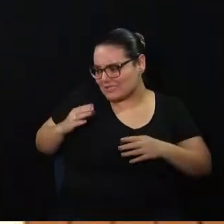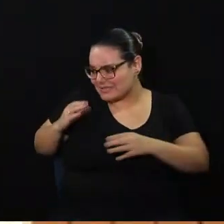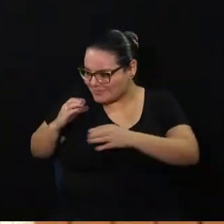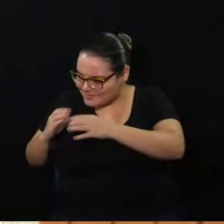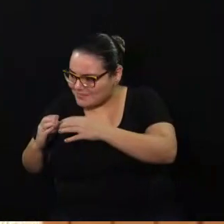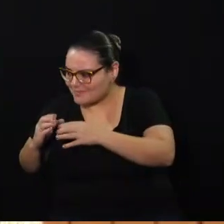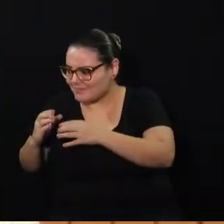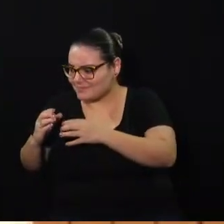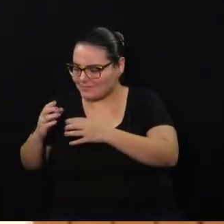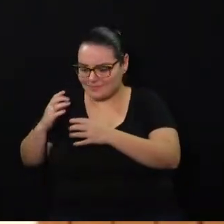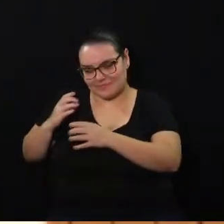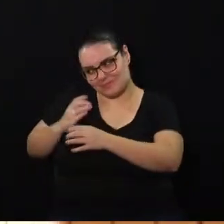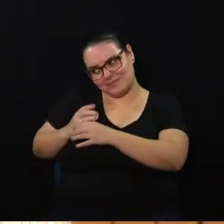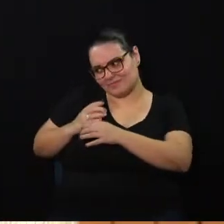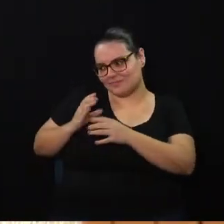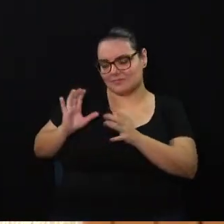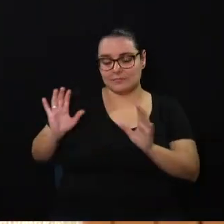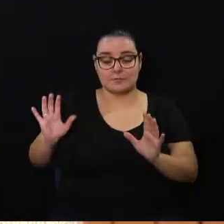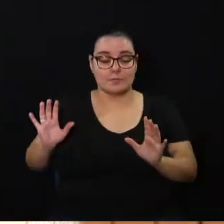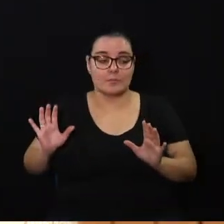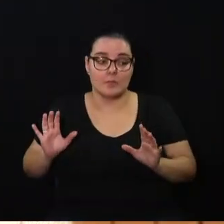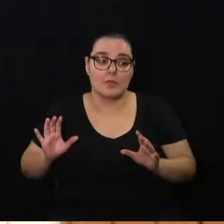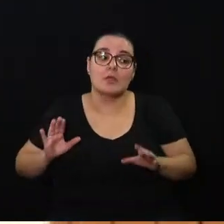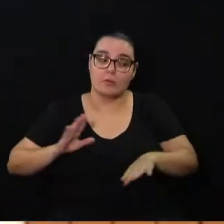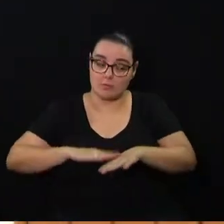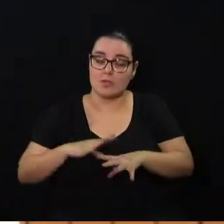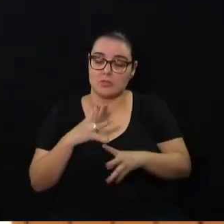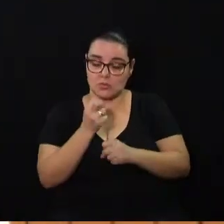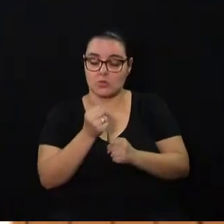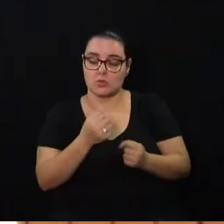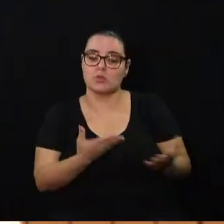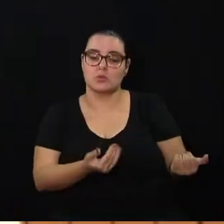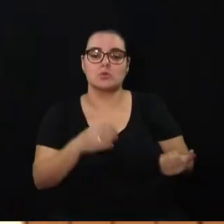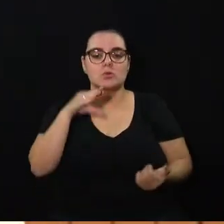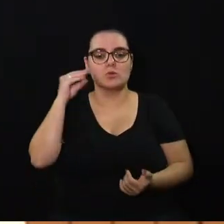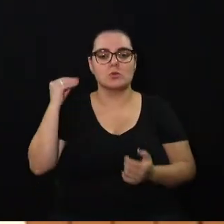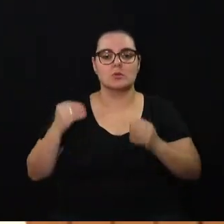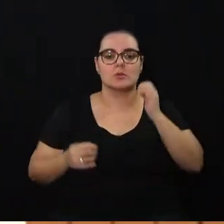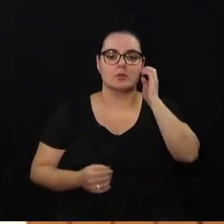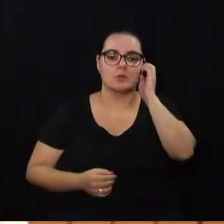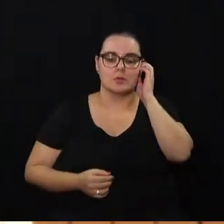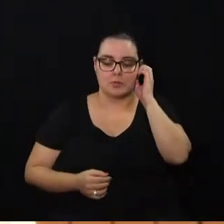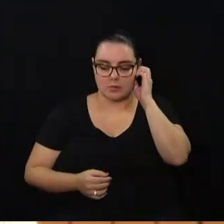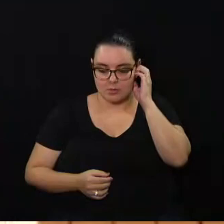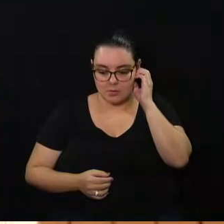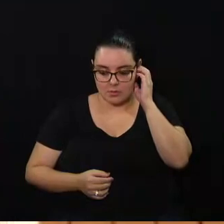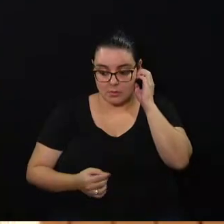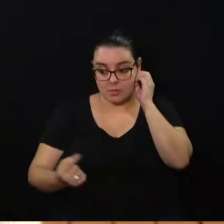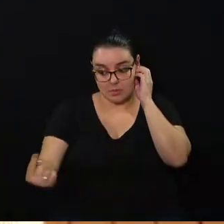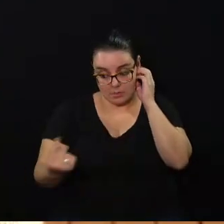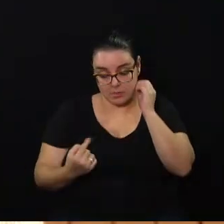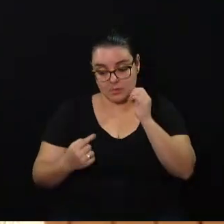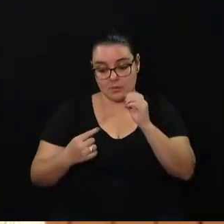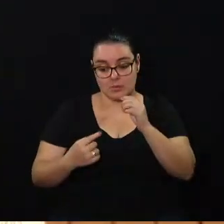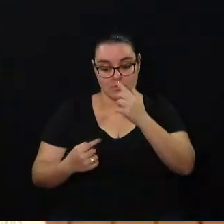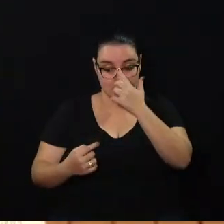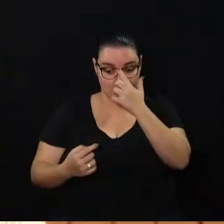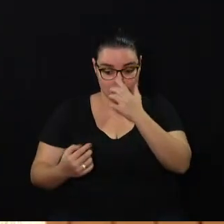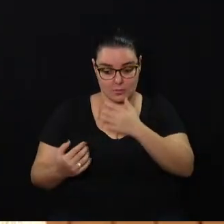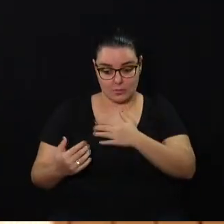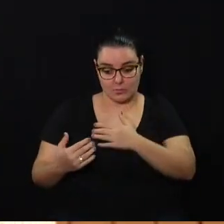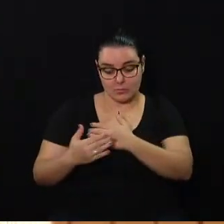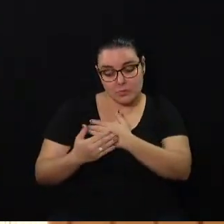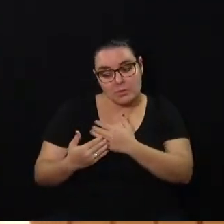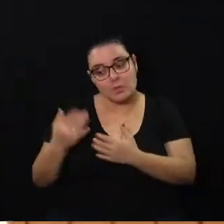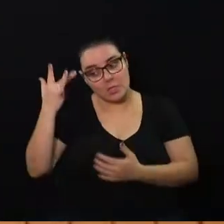ela se intensifica bastante na adolescência e apesar de eles terem me procurado pelo diagnóstico de depressão é